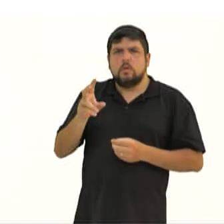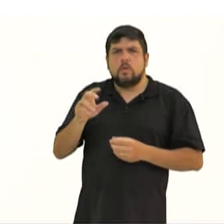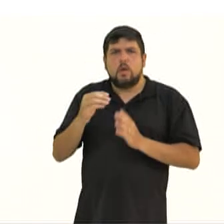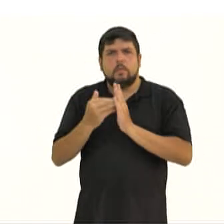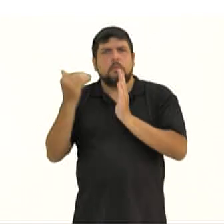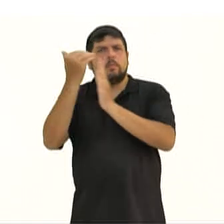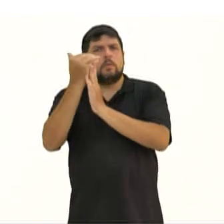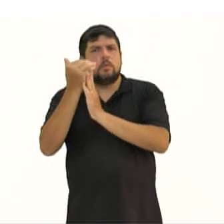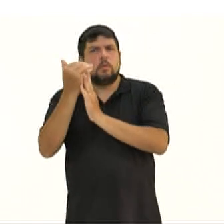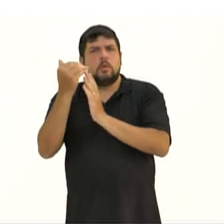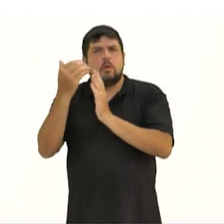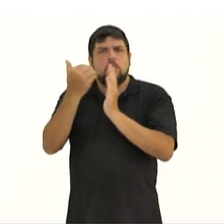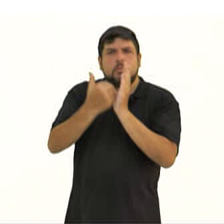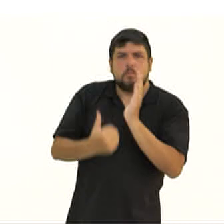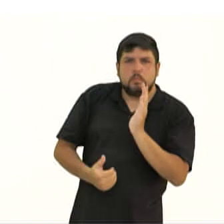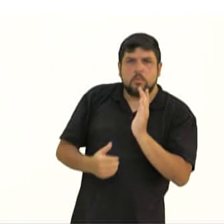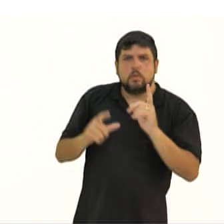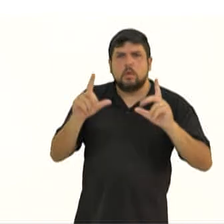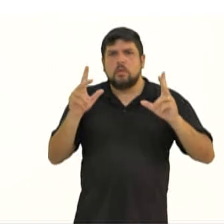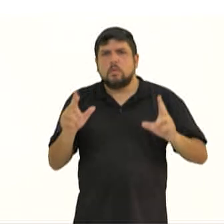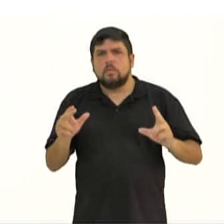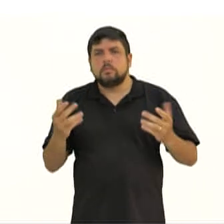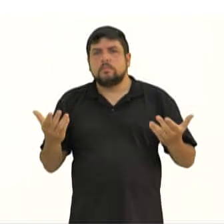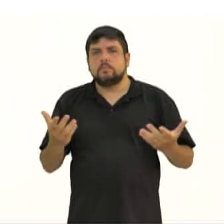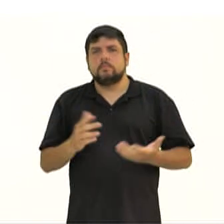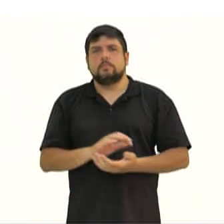ela é igual? E aí?